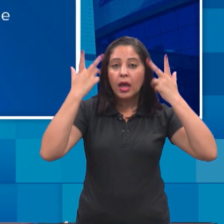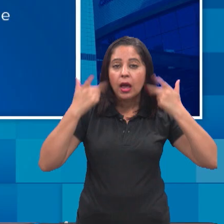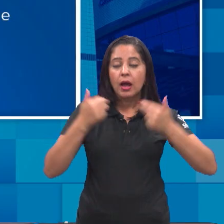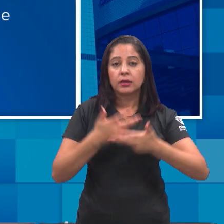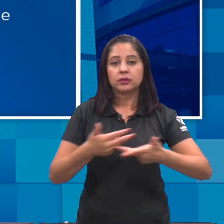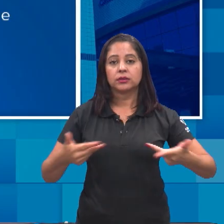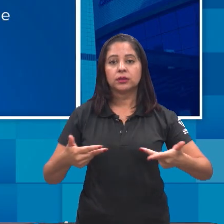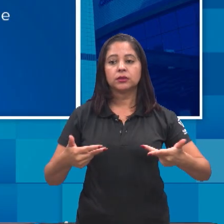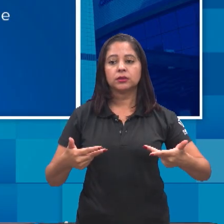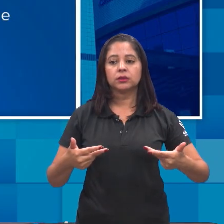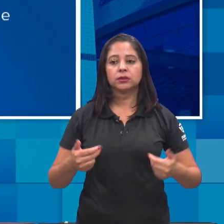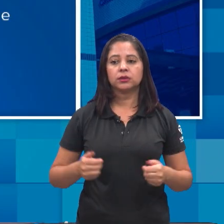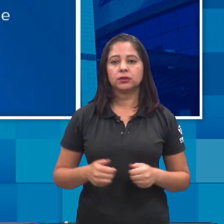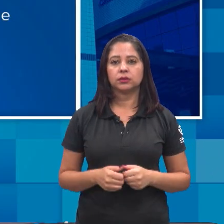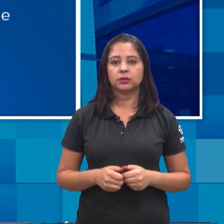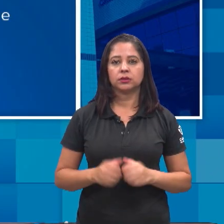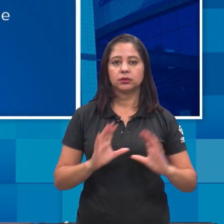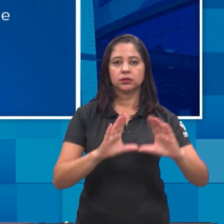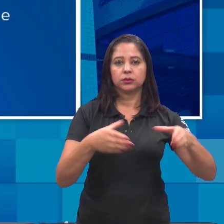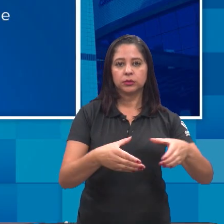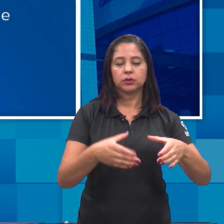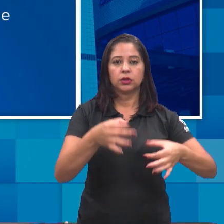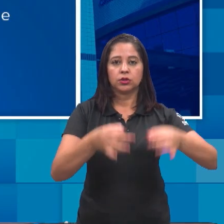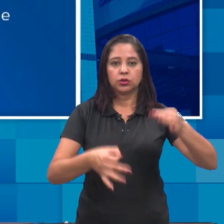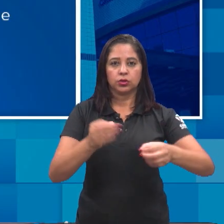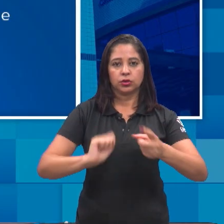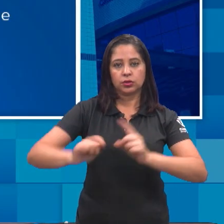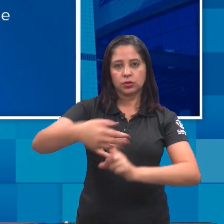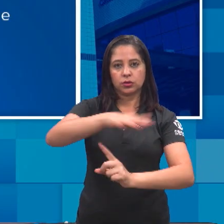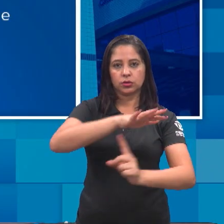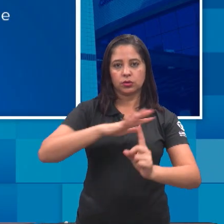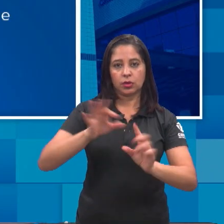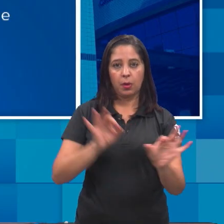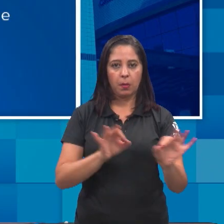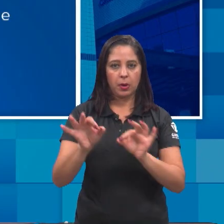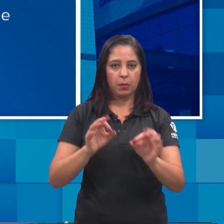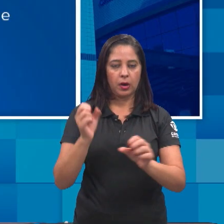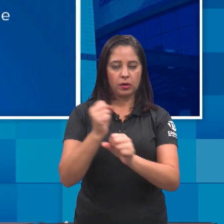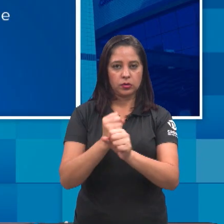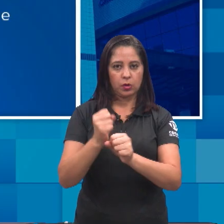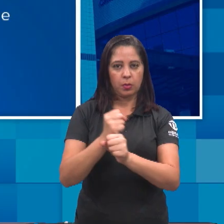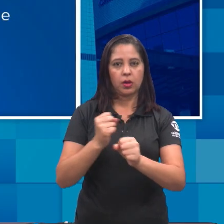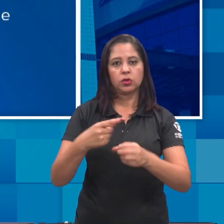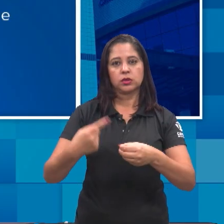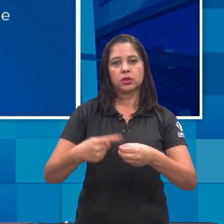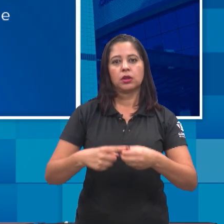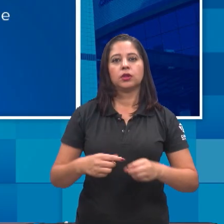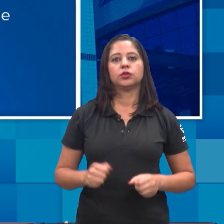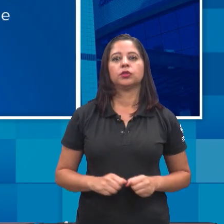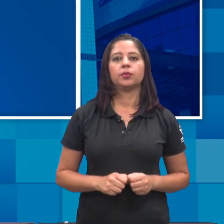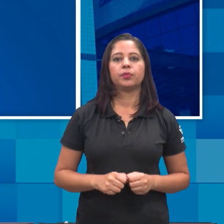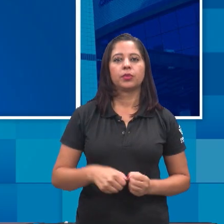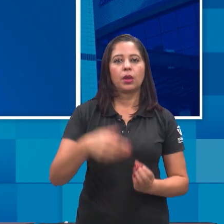ordinário. Comissões Justiça, Meio Ambiente e Planejamento Urbano. Processo número